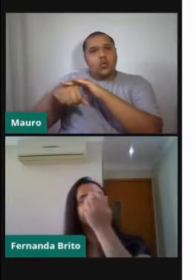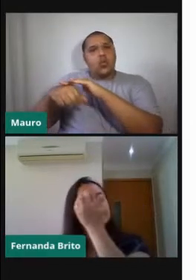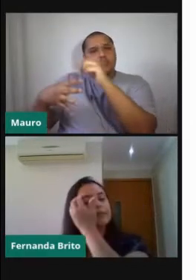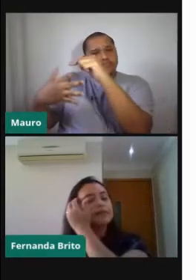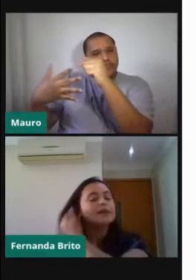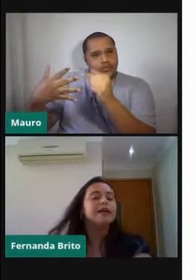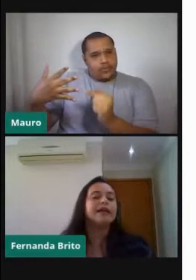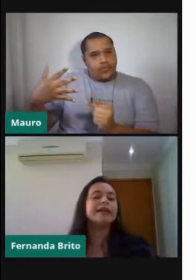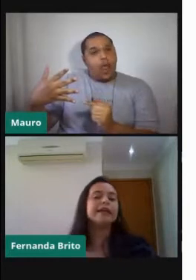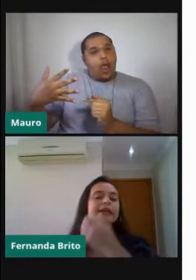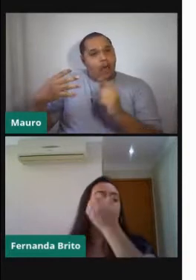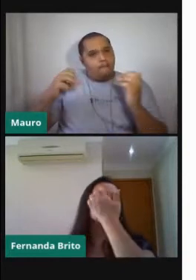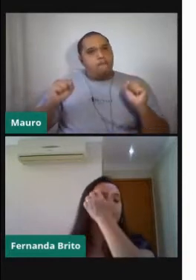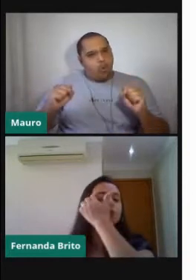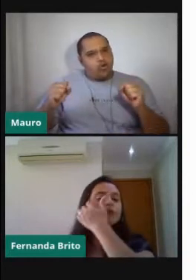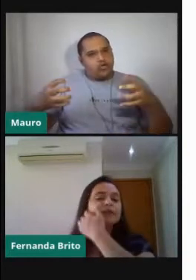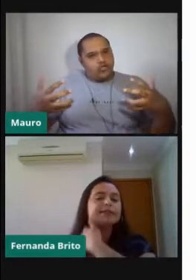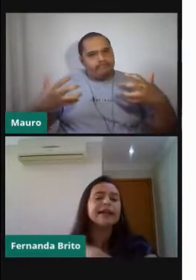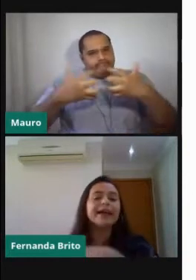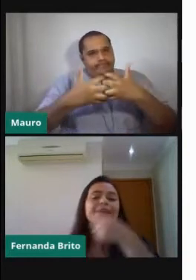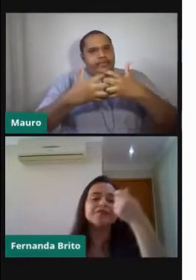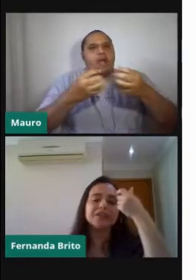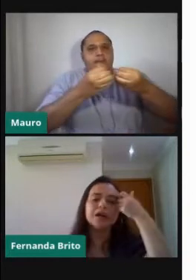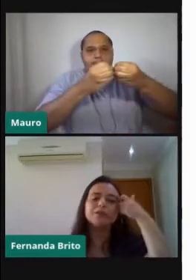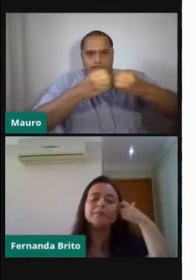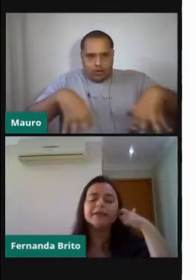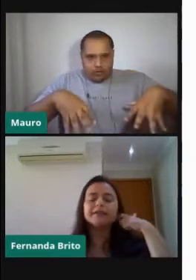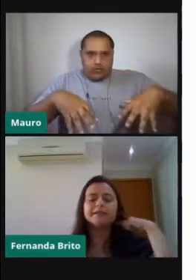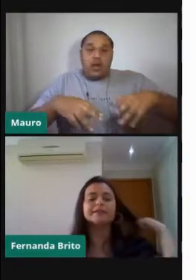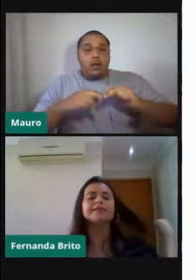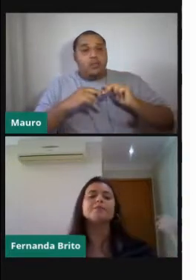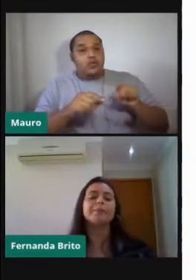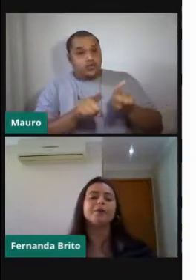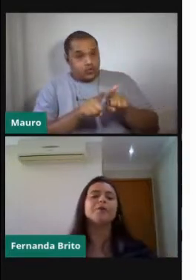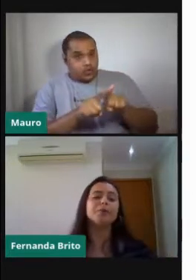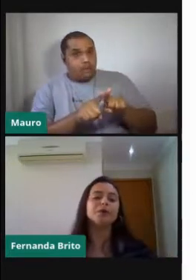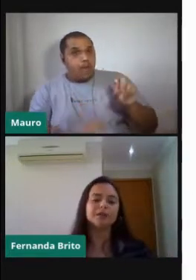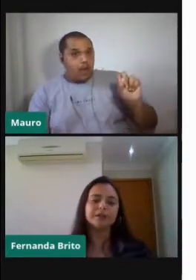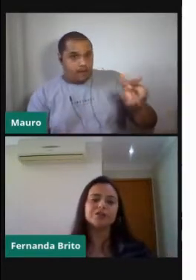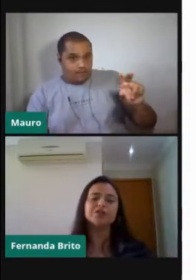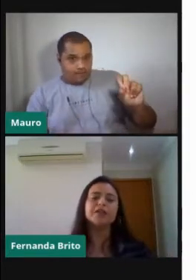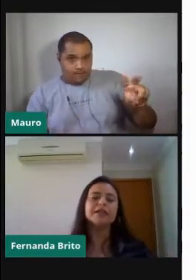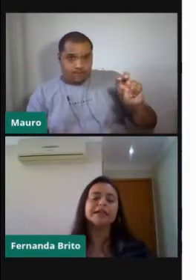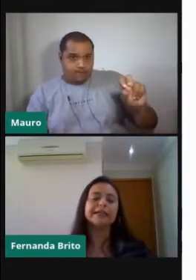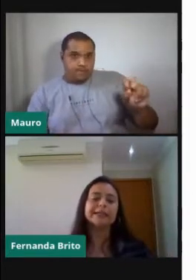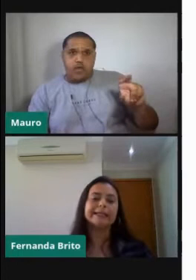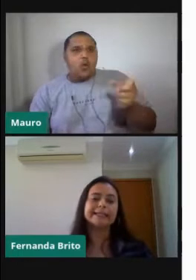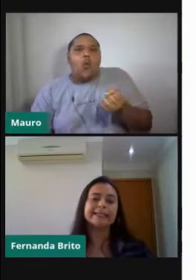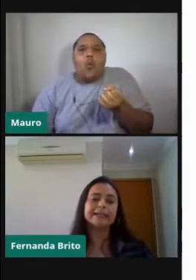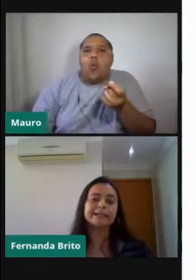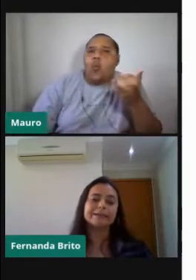grave da doença. Especula-se que a carga viral também exerça um papel importante